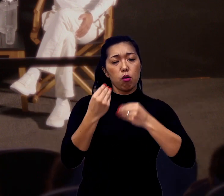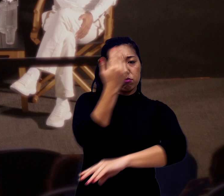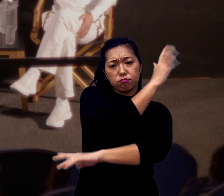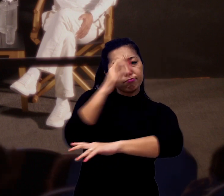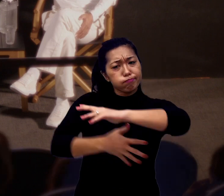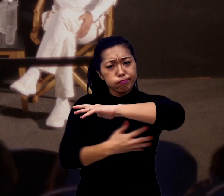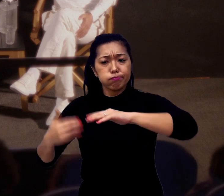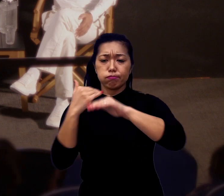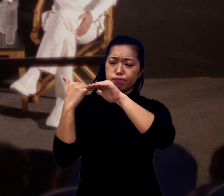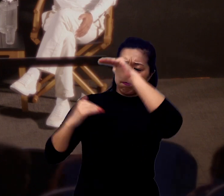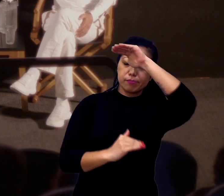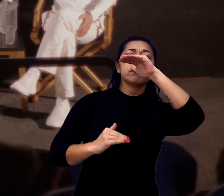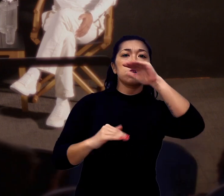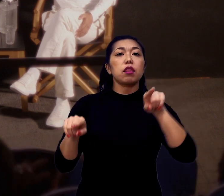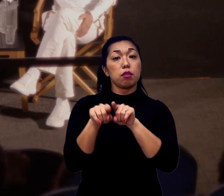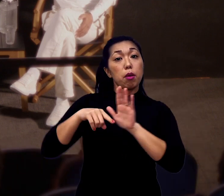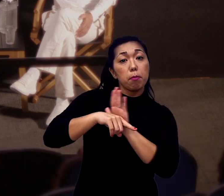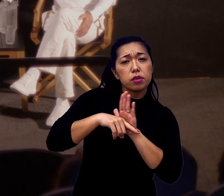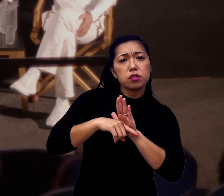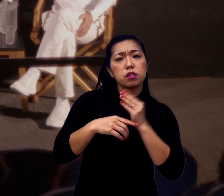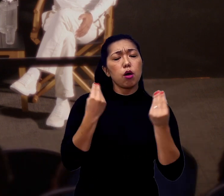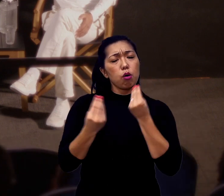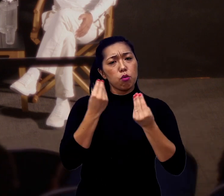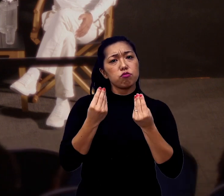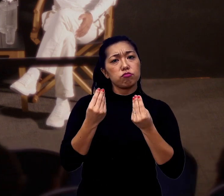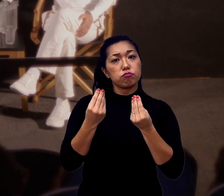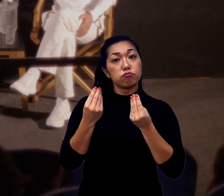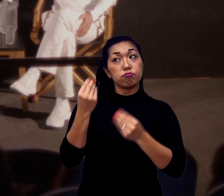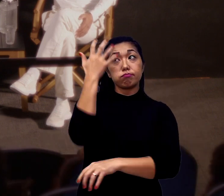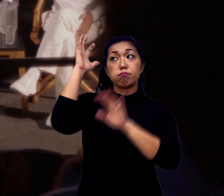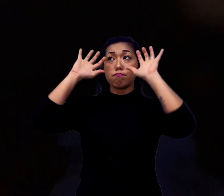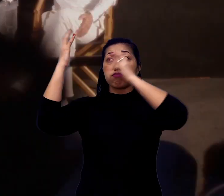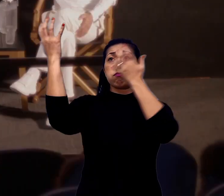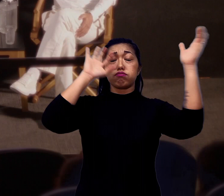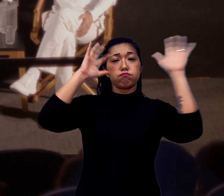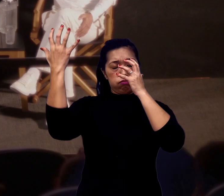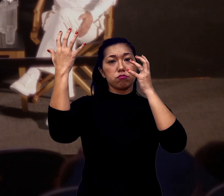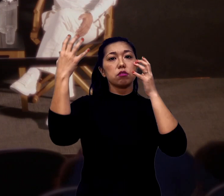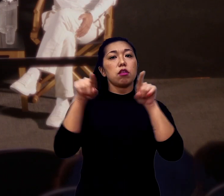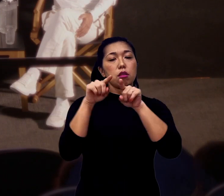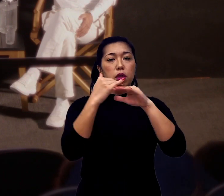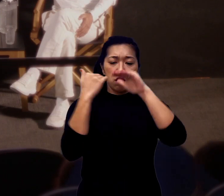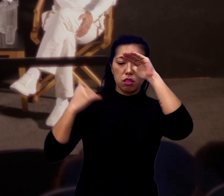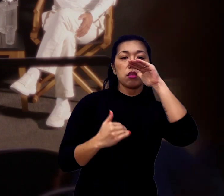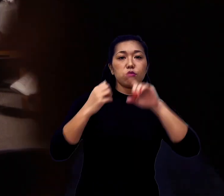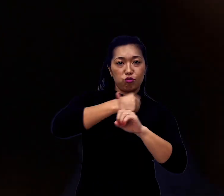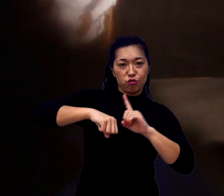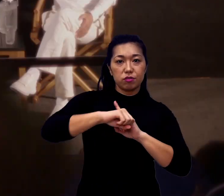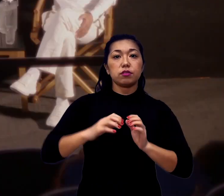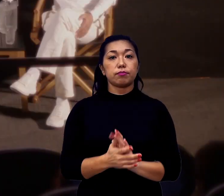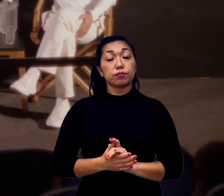e Mudanças Climáticas e a pesquisa estratégica sobre mudanças climáticas e desigualdades, qualidade de